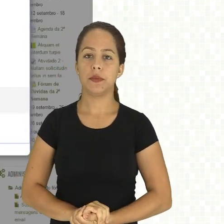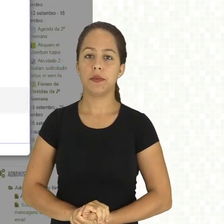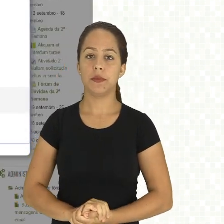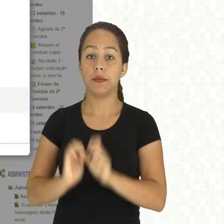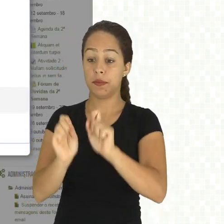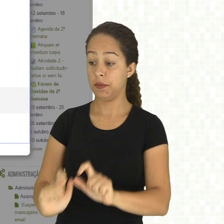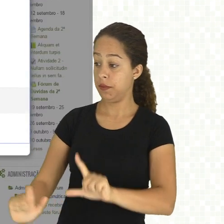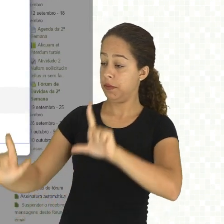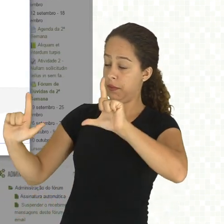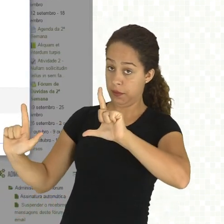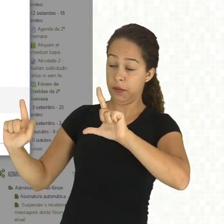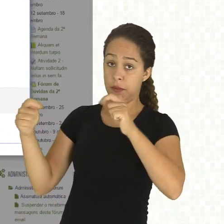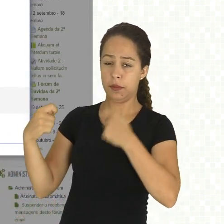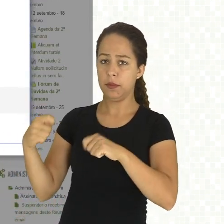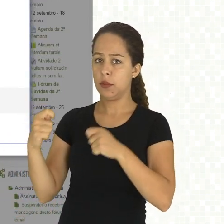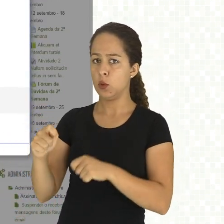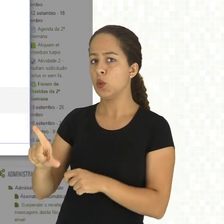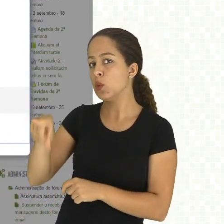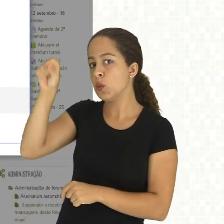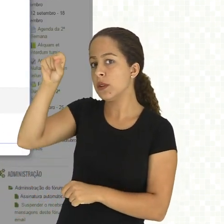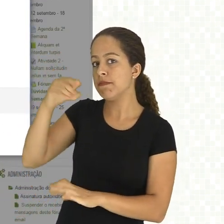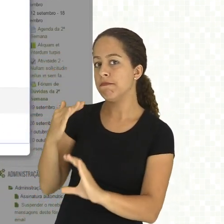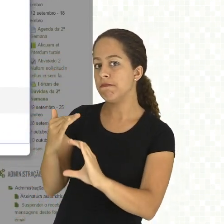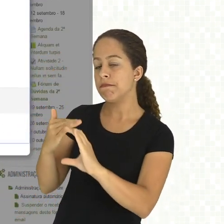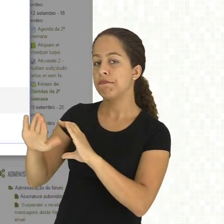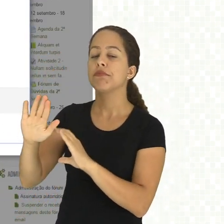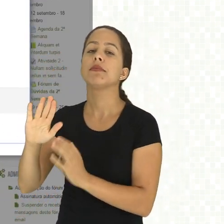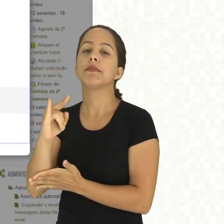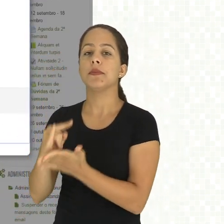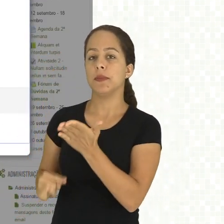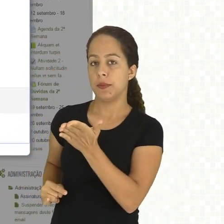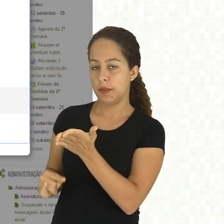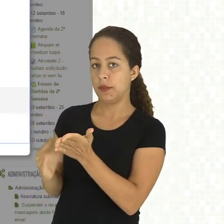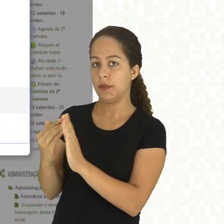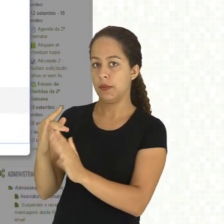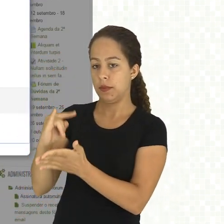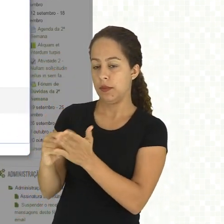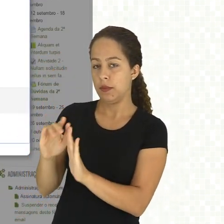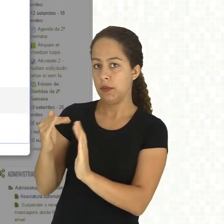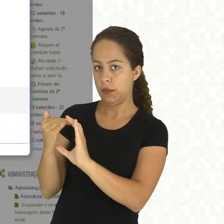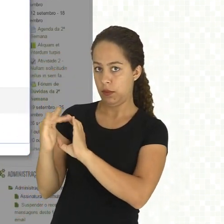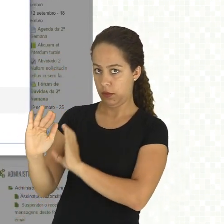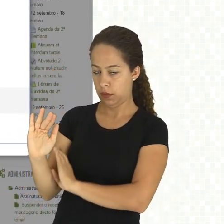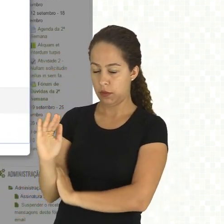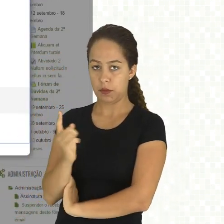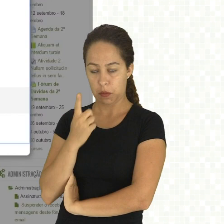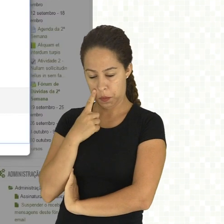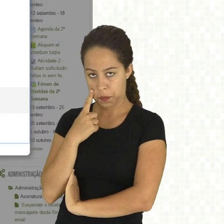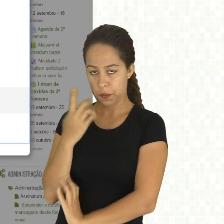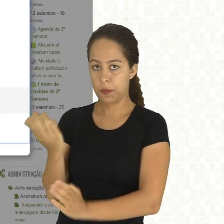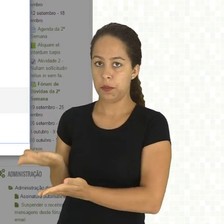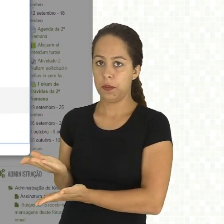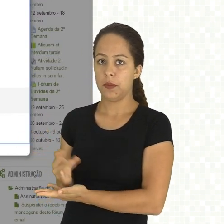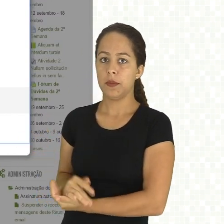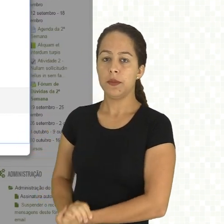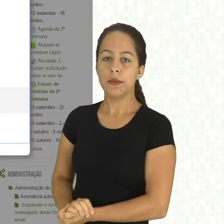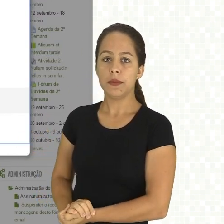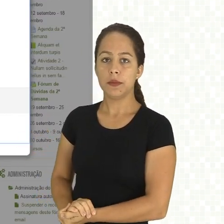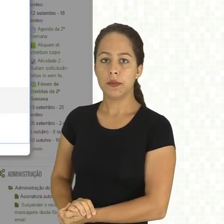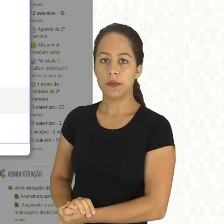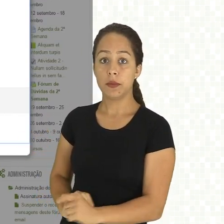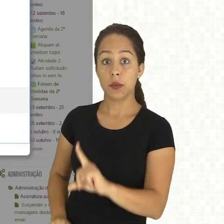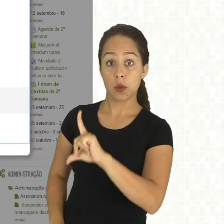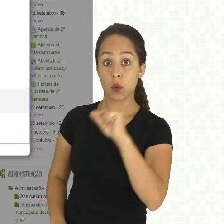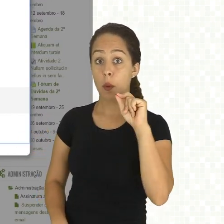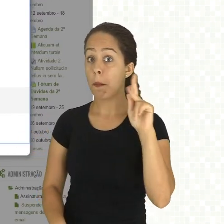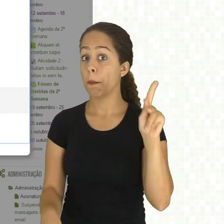apareceu essa tela onde você deve escolher primeiro enviar um arquivo logo em seguida escolheu a esse botão escolher